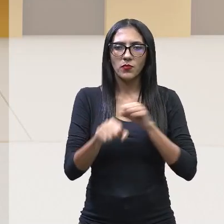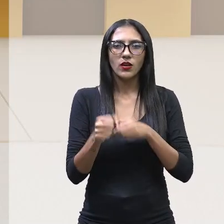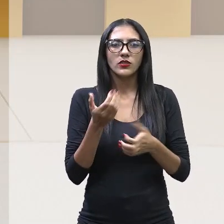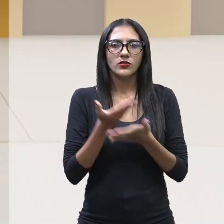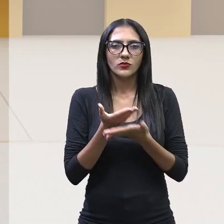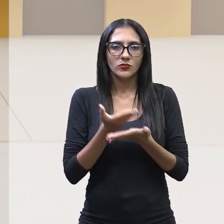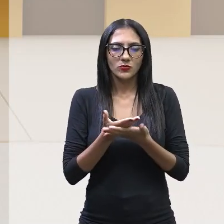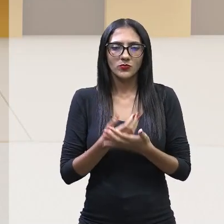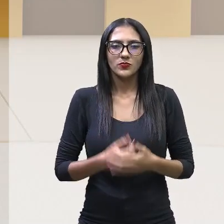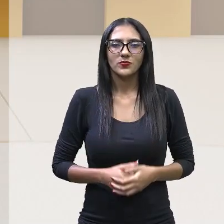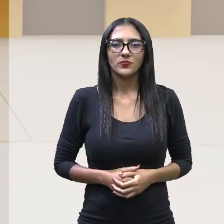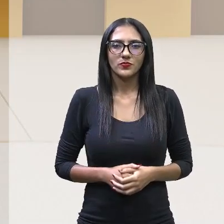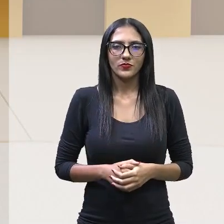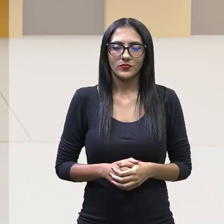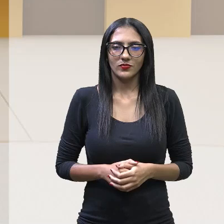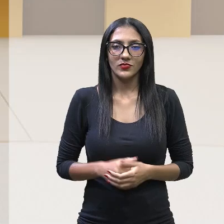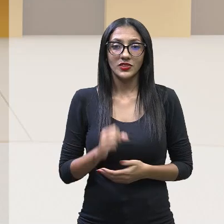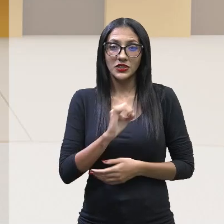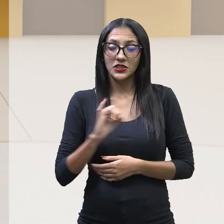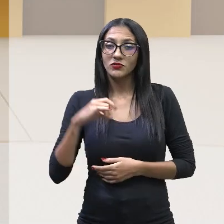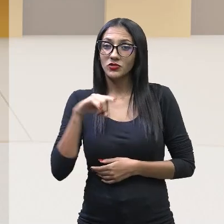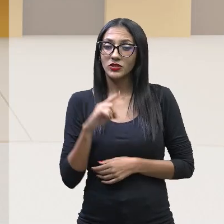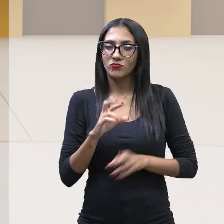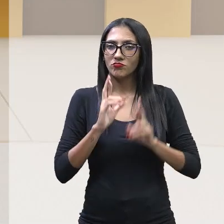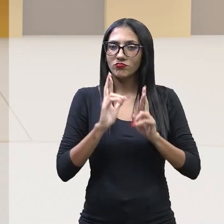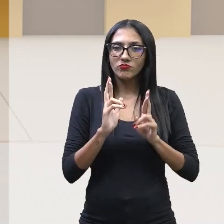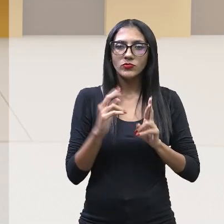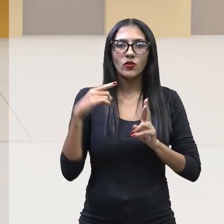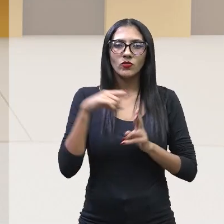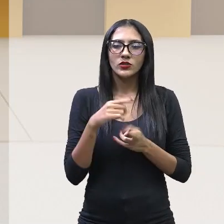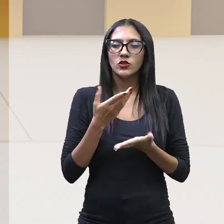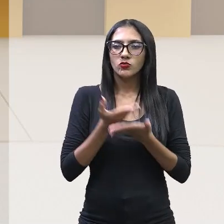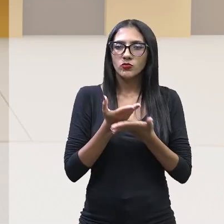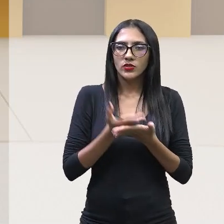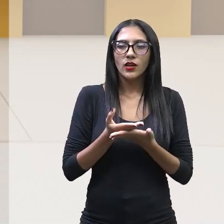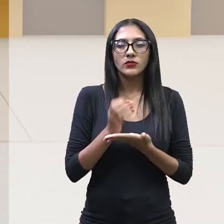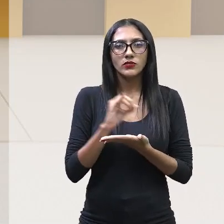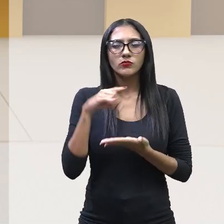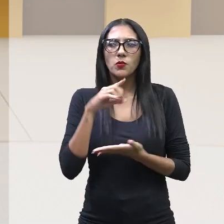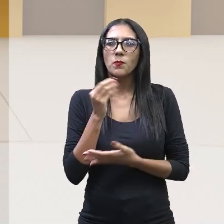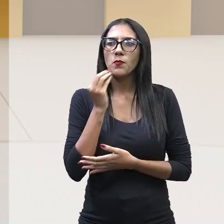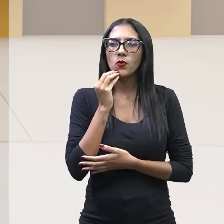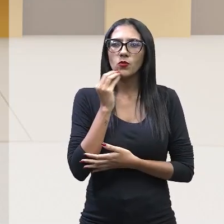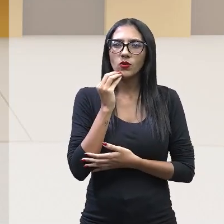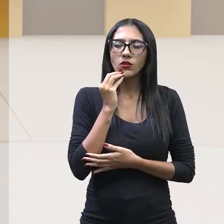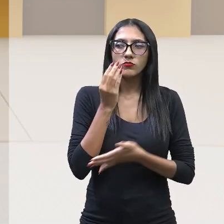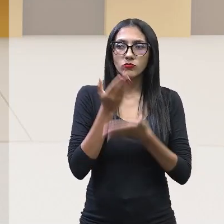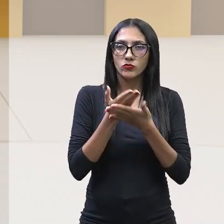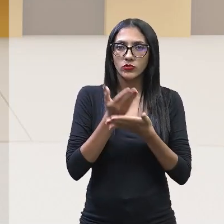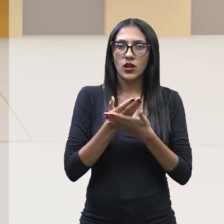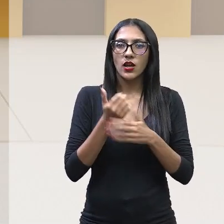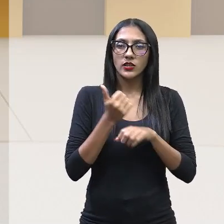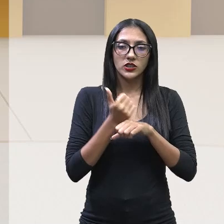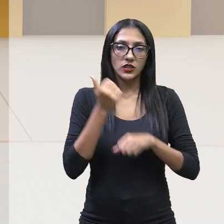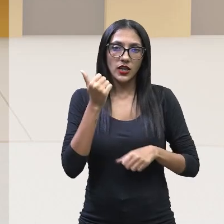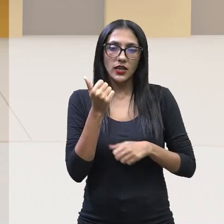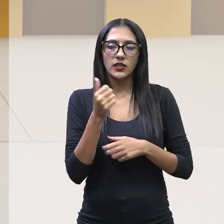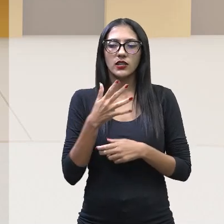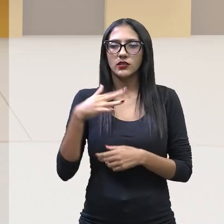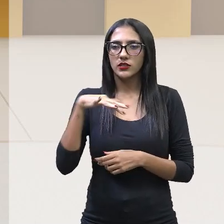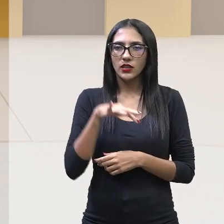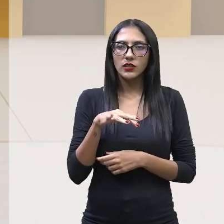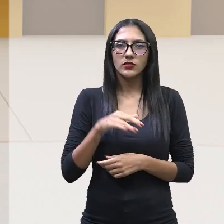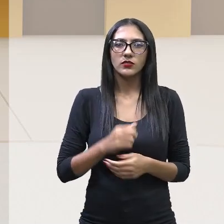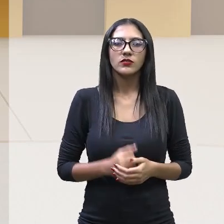para as universidades, se Deus quiser, e torcemos para isso. Se aparecer a chance de você cursar aí engenharia ambiental, você já sabe que na